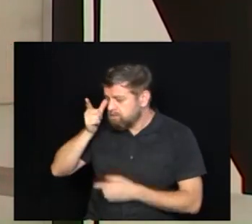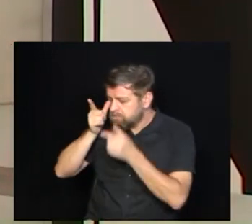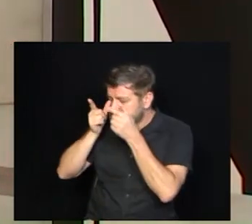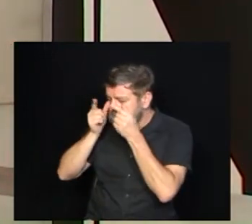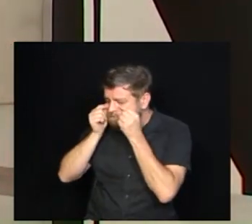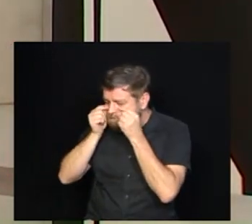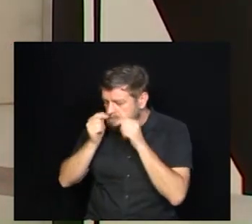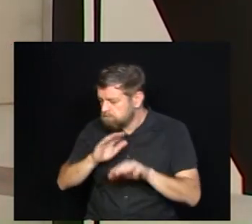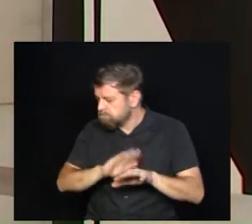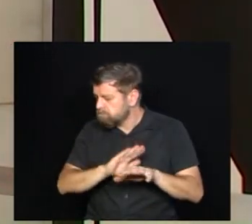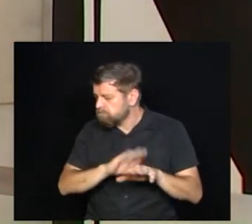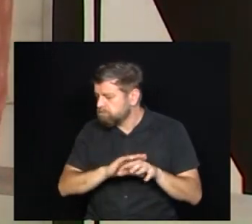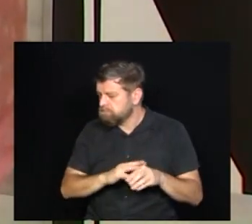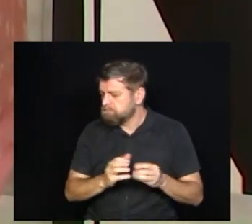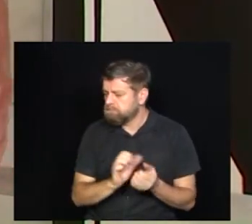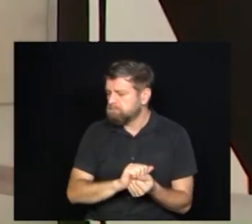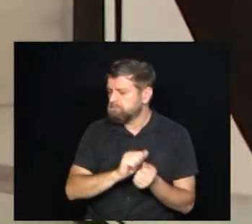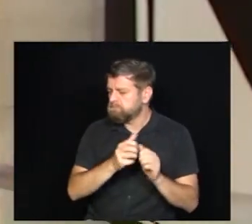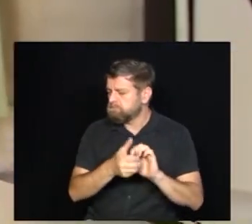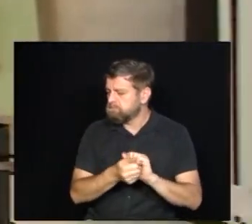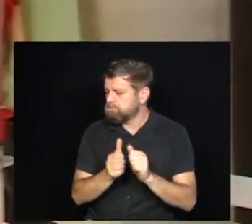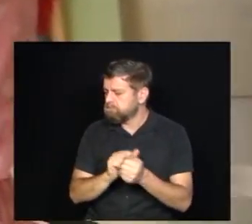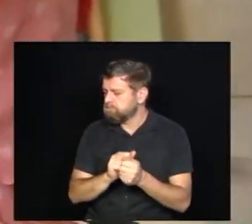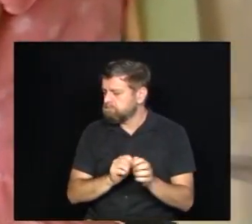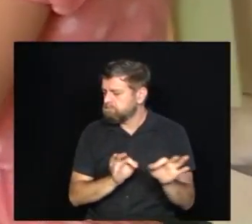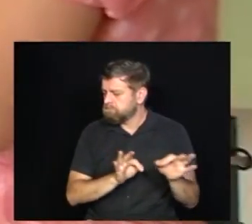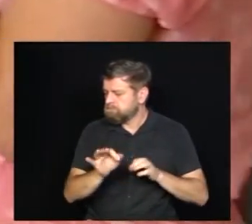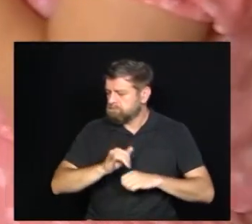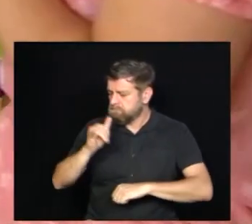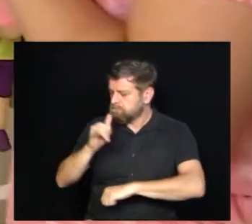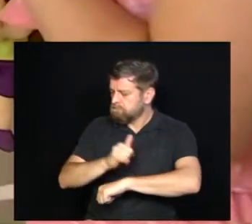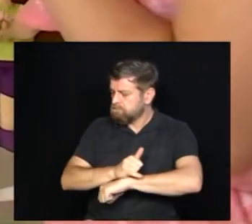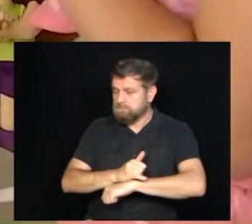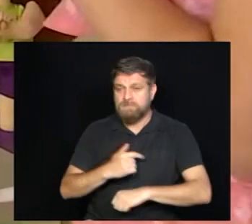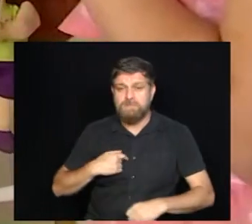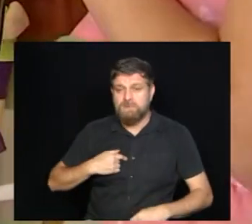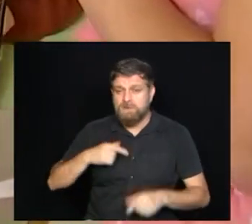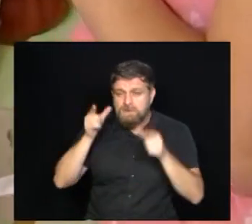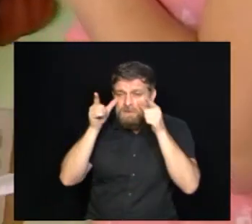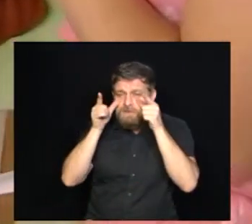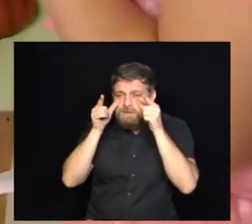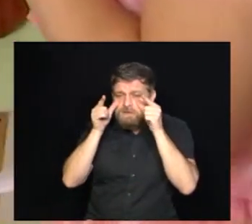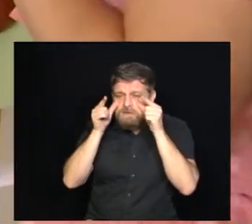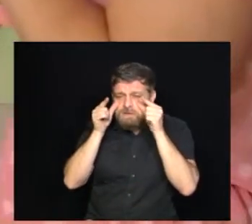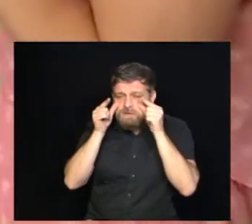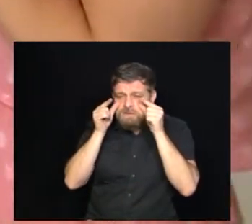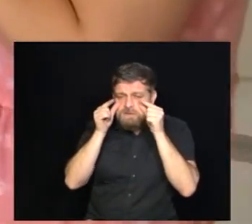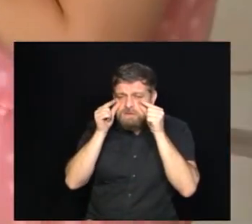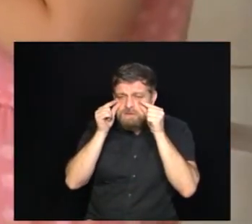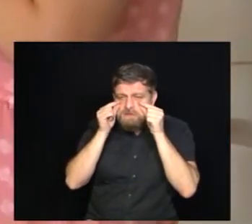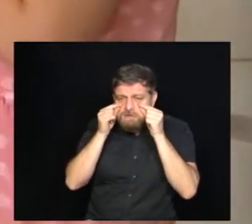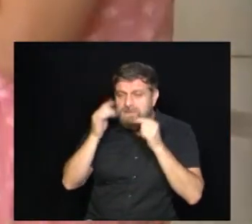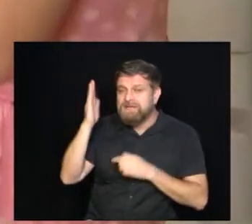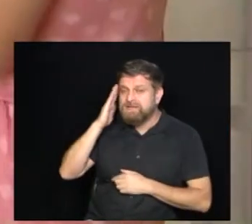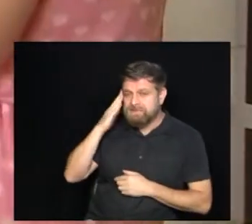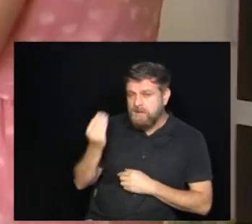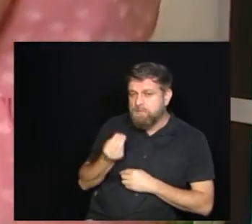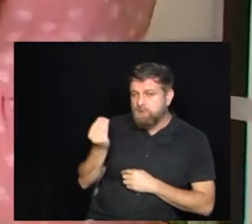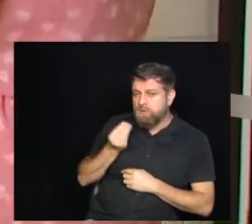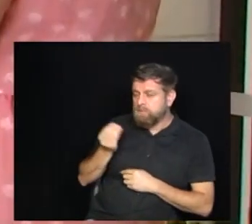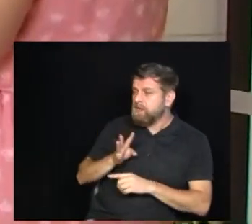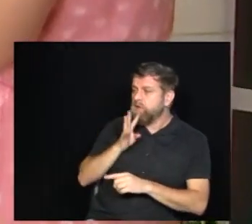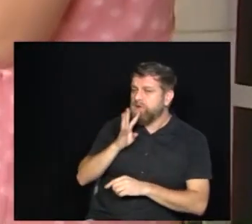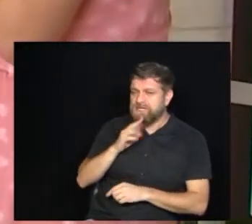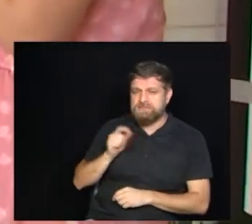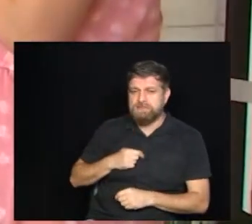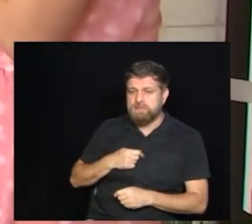ele faz todas essas artes. Olha lá, fez o da ponte, então ele perdeu a visão ao longo do tempo. Então ele sabe como são as formas. Então pediram